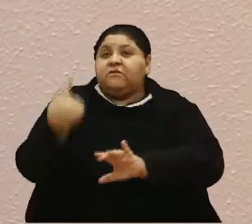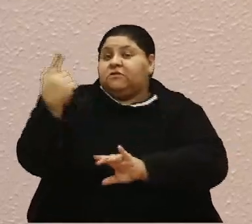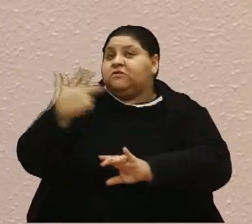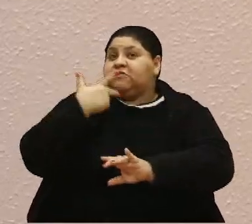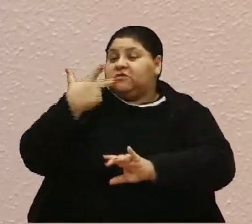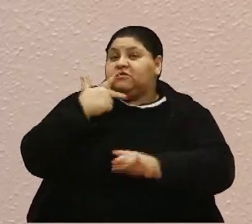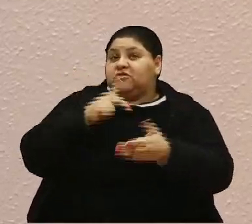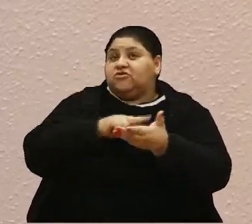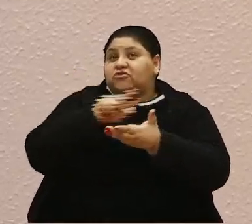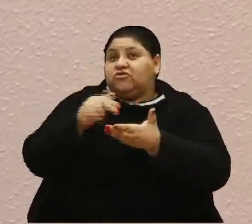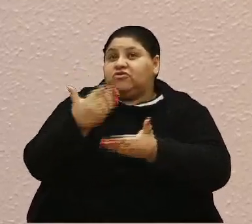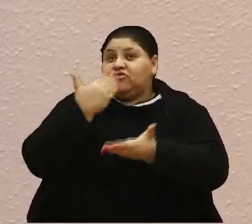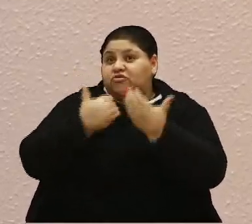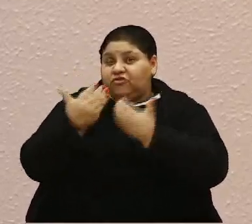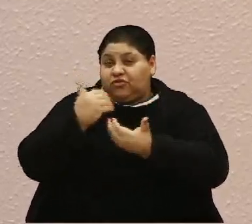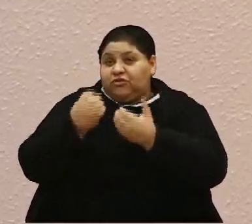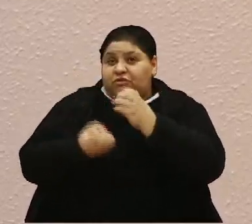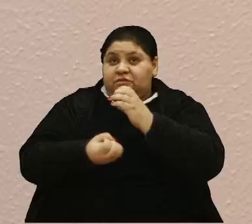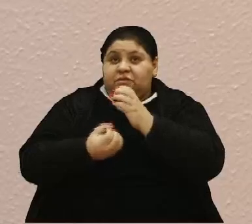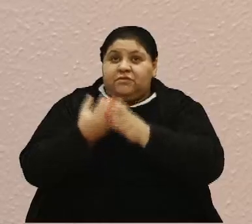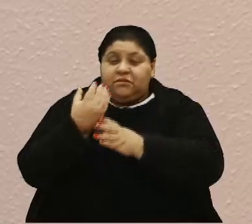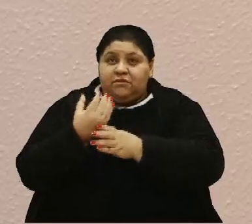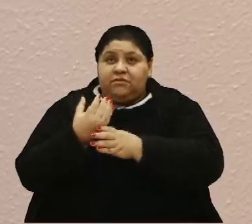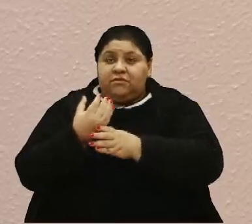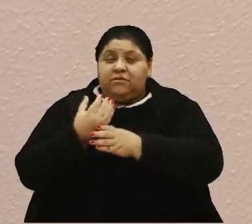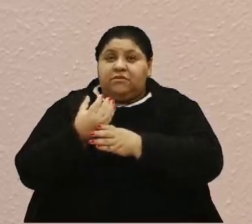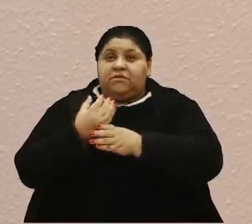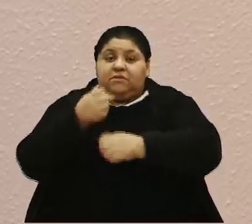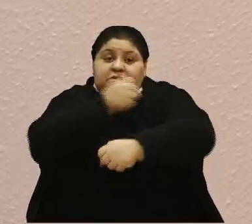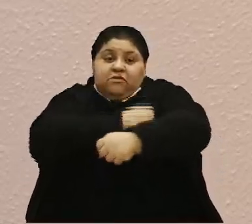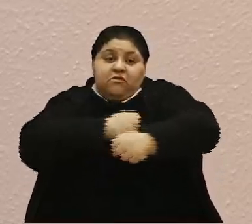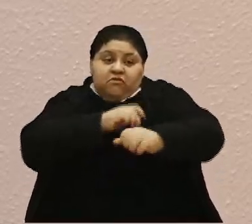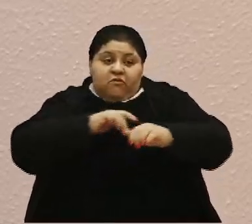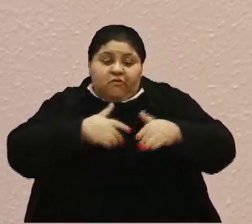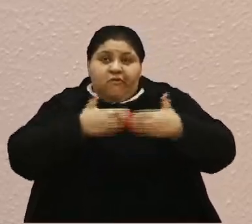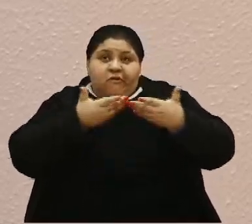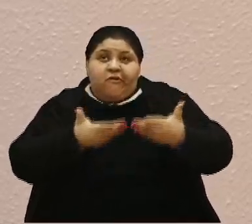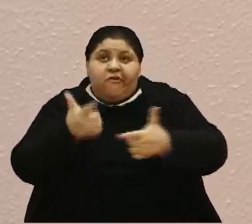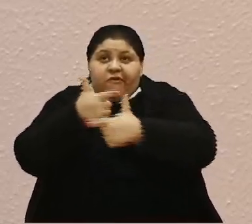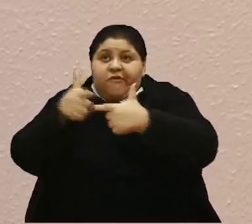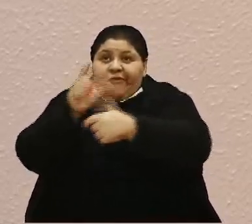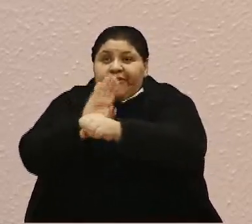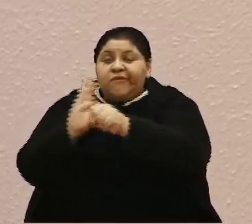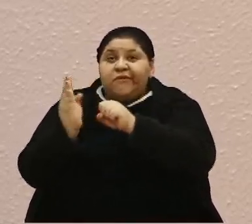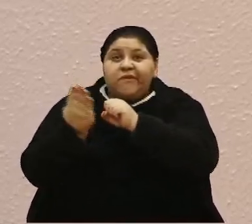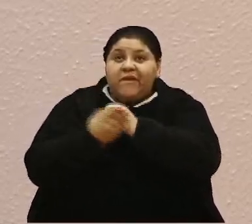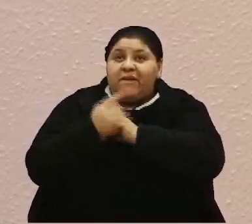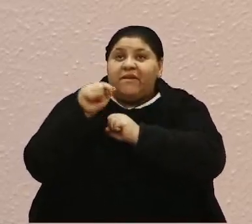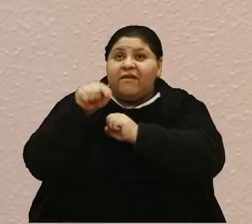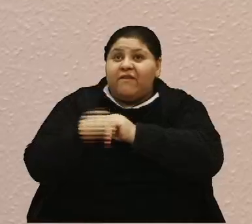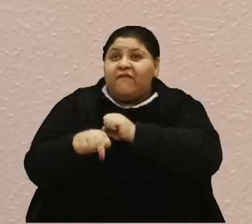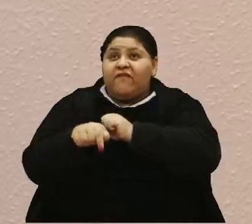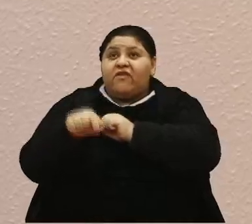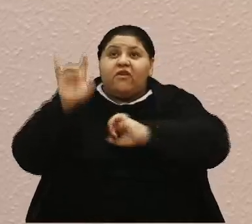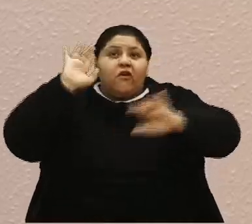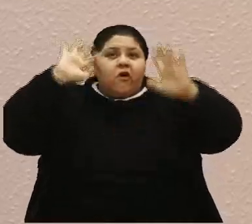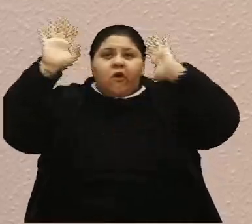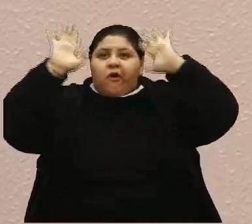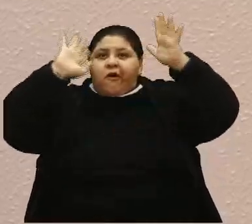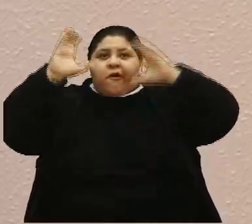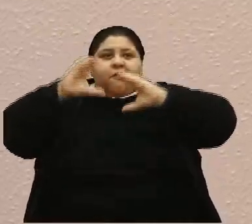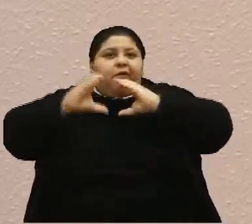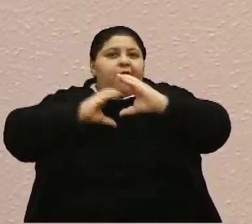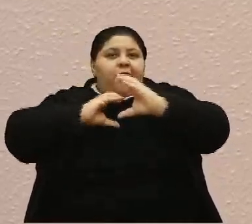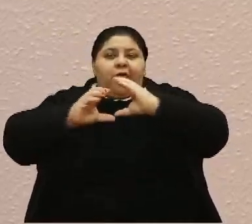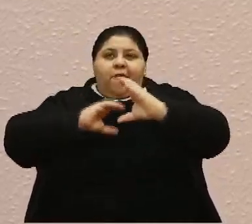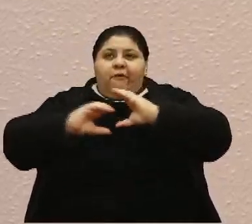sobre várias alimentações que são produzidas por cozinhas solidárias espalhadas pelo bairro da nossa cidade. Portanto, isso não é invenção da mídia, não